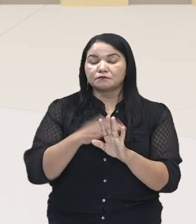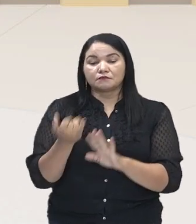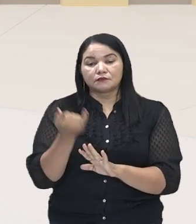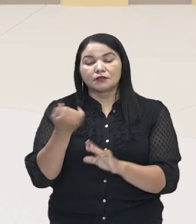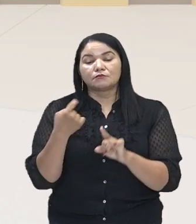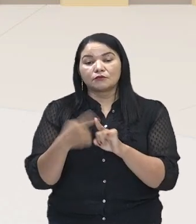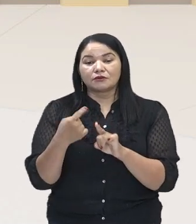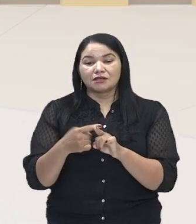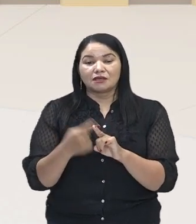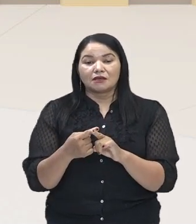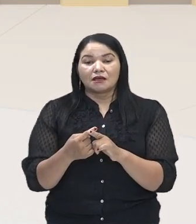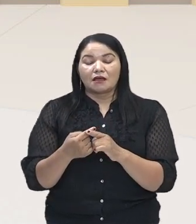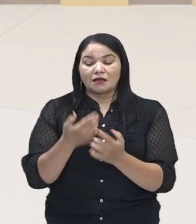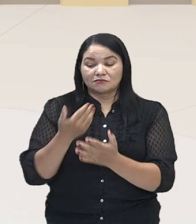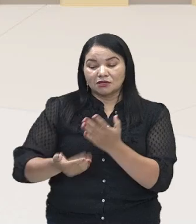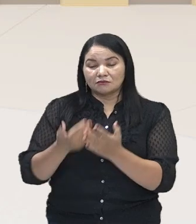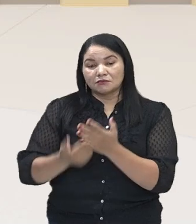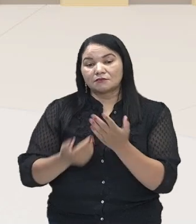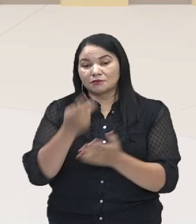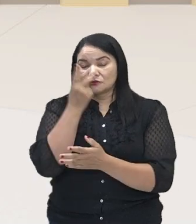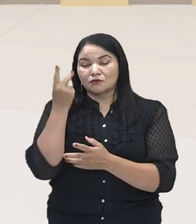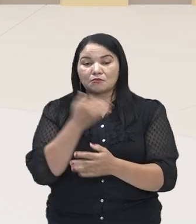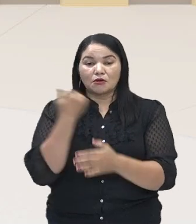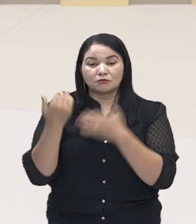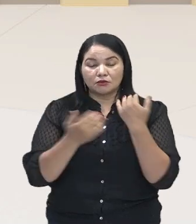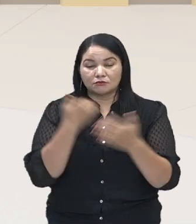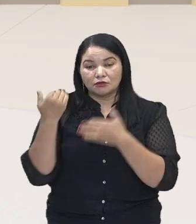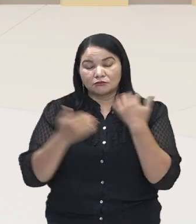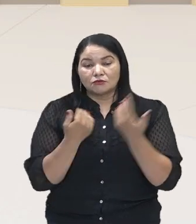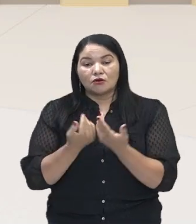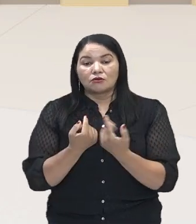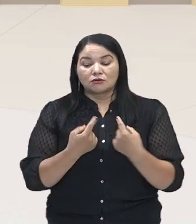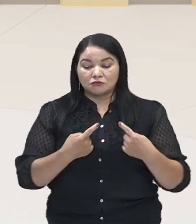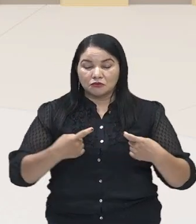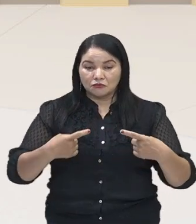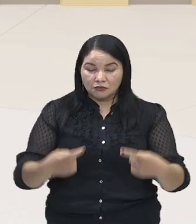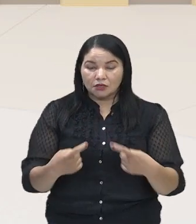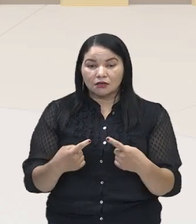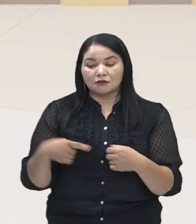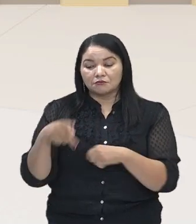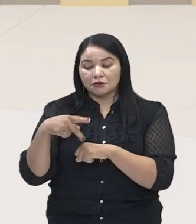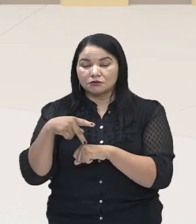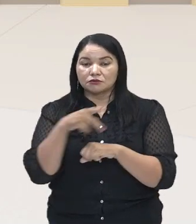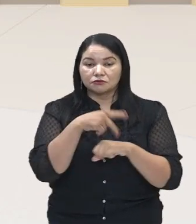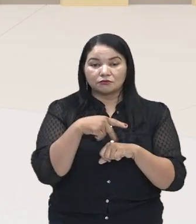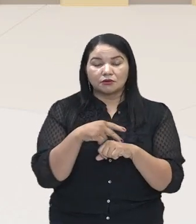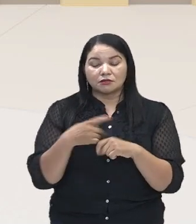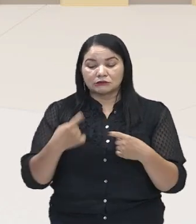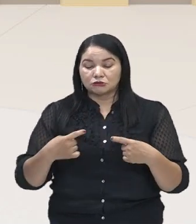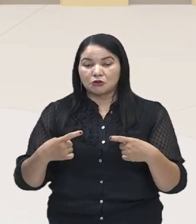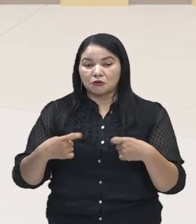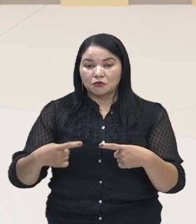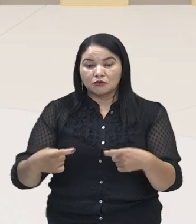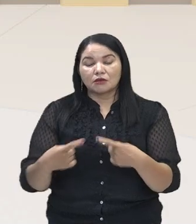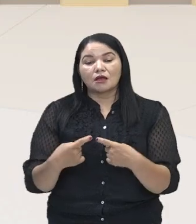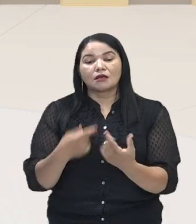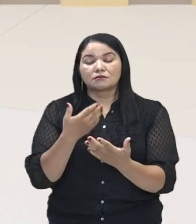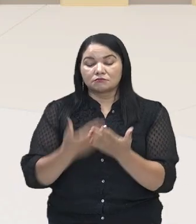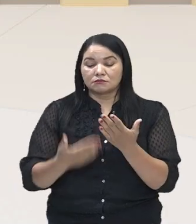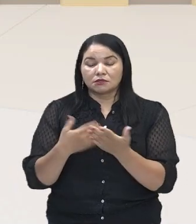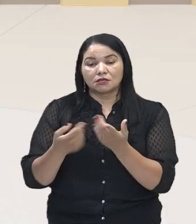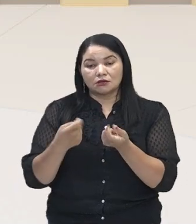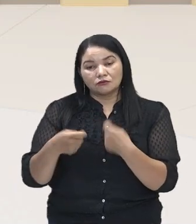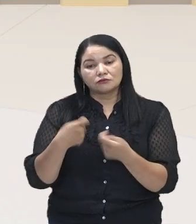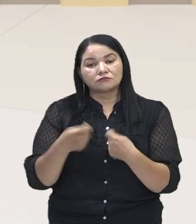que além de perder vidas, de ter ali conflitos entre países, ainda tem uma perca econômica muito grande.